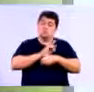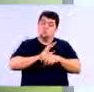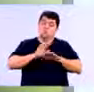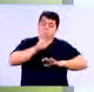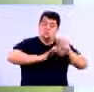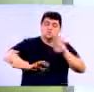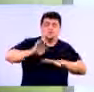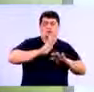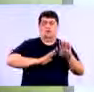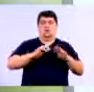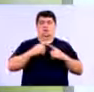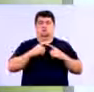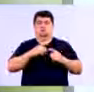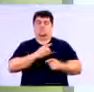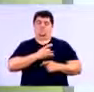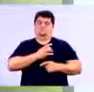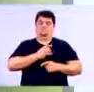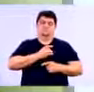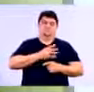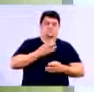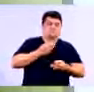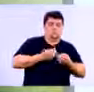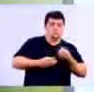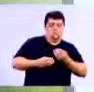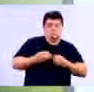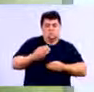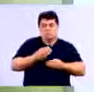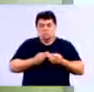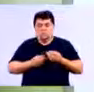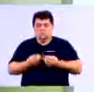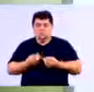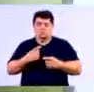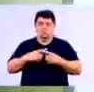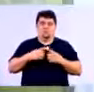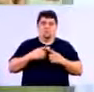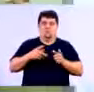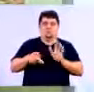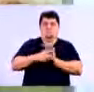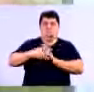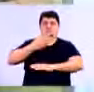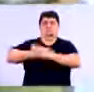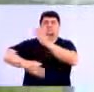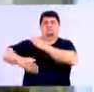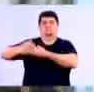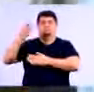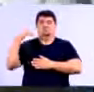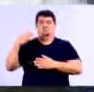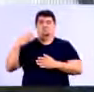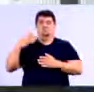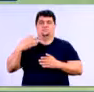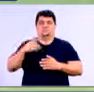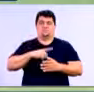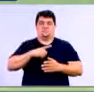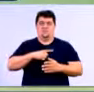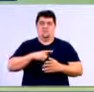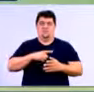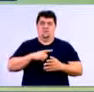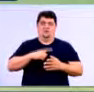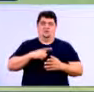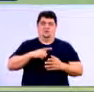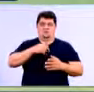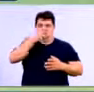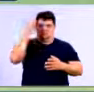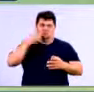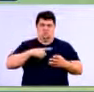Por isso que você é tão conservador. Isso retrata as suas experiências passadas, você não quer voltar ao passado. Arrojado realmente vai em